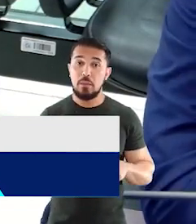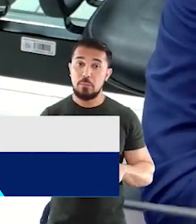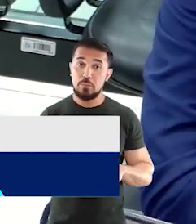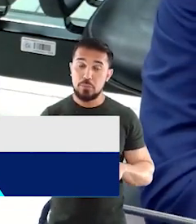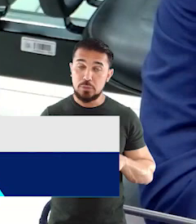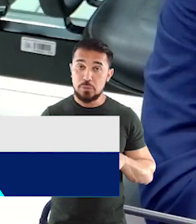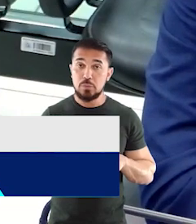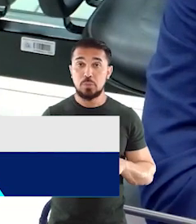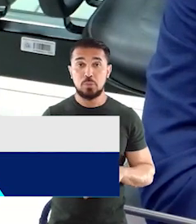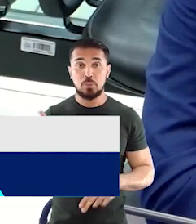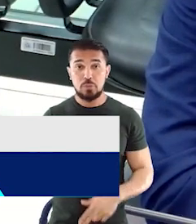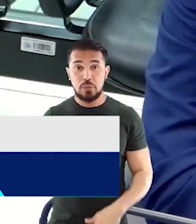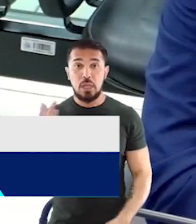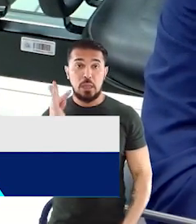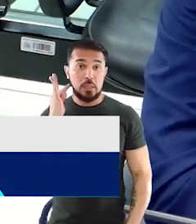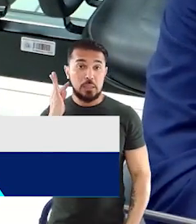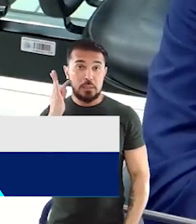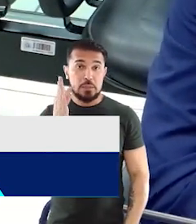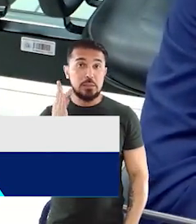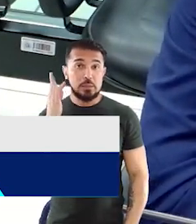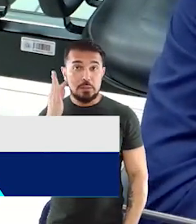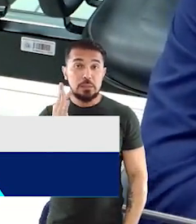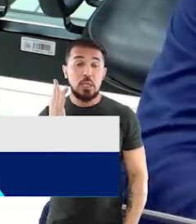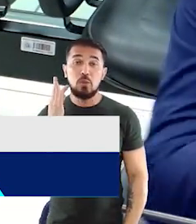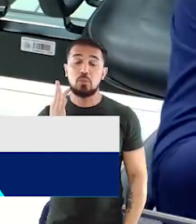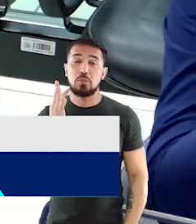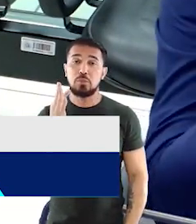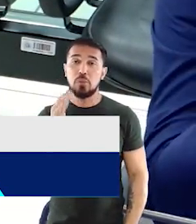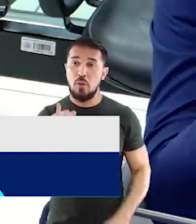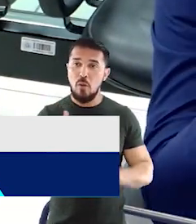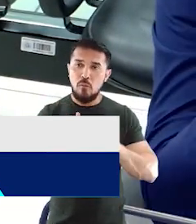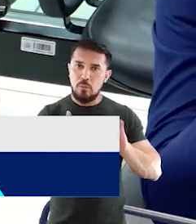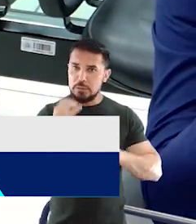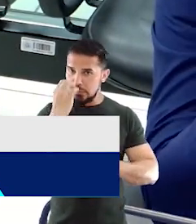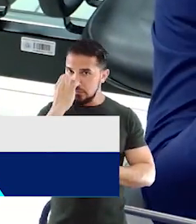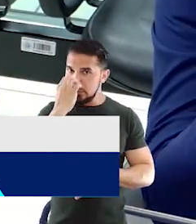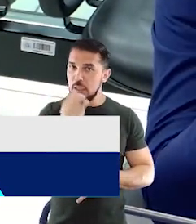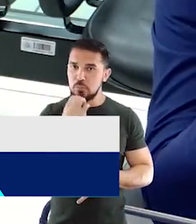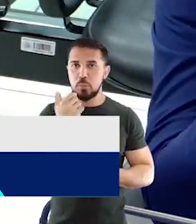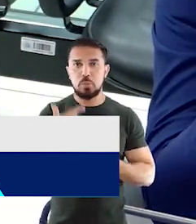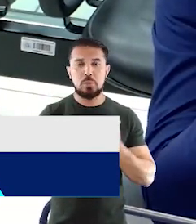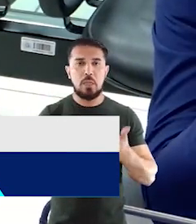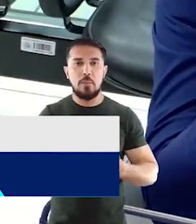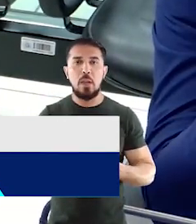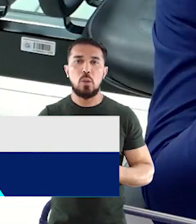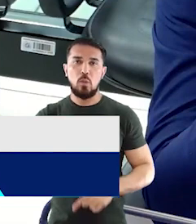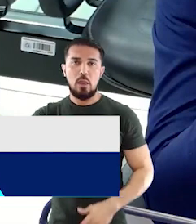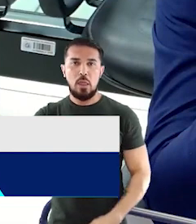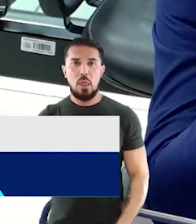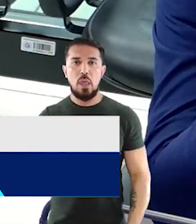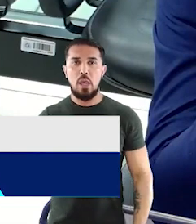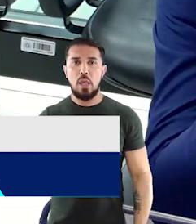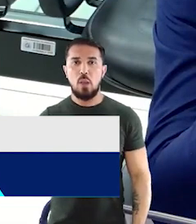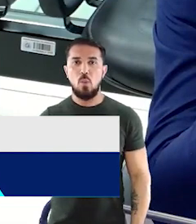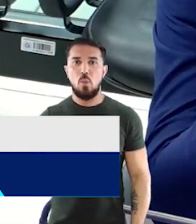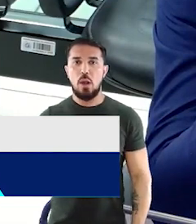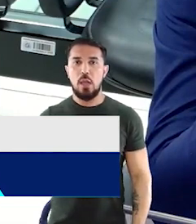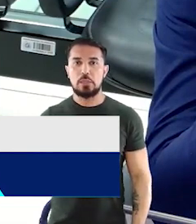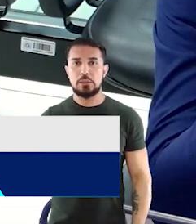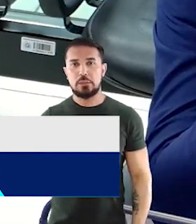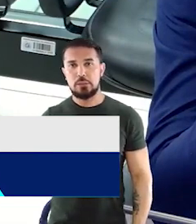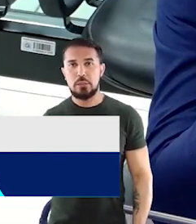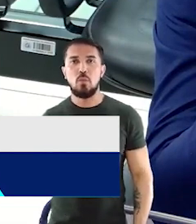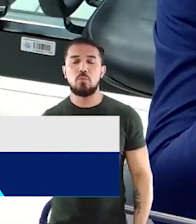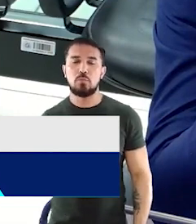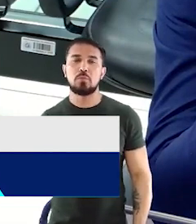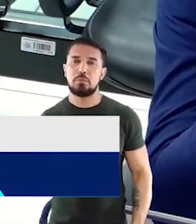vereador Terciliano, ele coloca uma fala muito séria sobre as agências de regulação. Nós precisamos, vereador, colocar em Araguaí nas agências